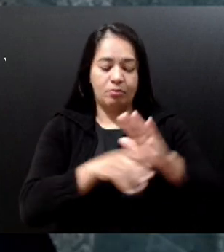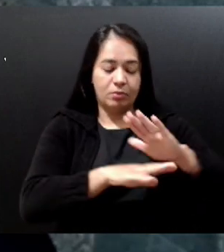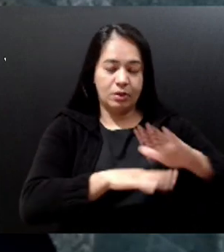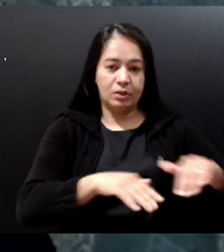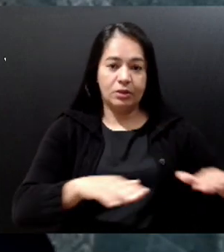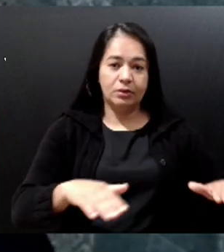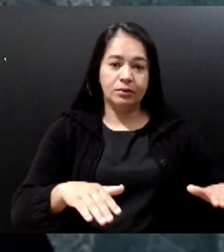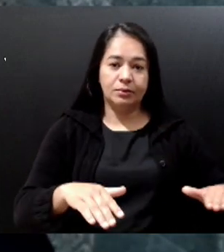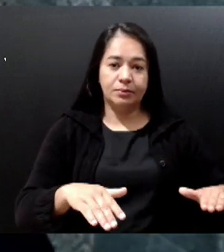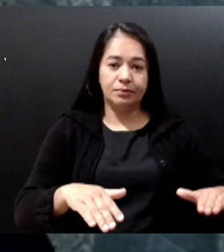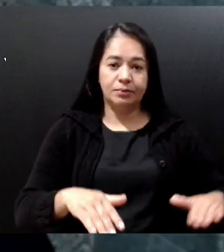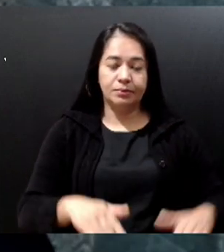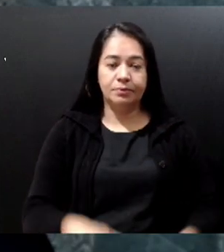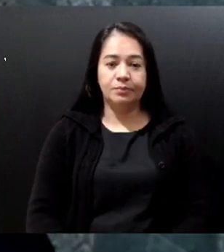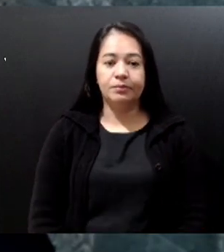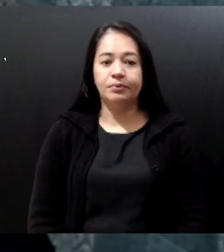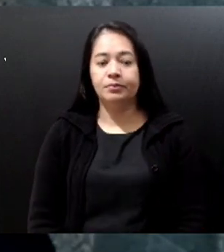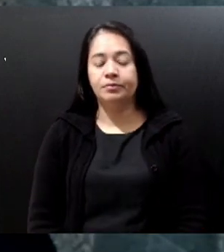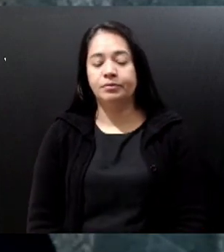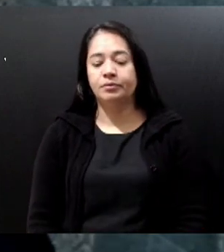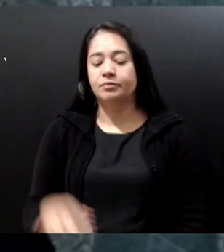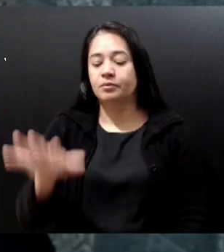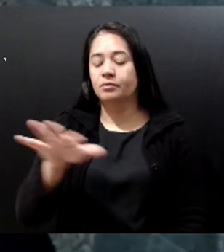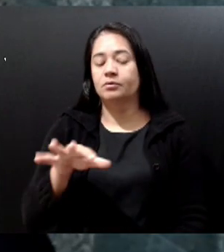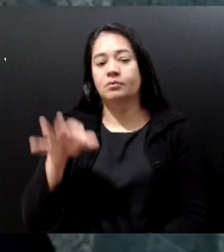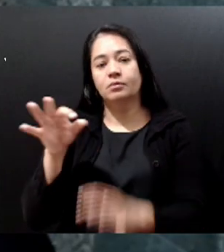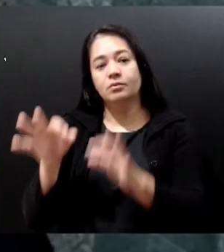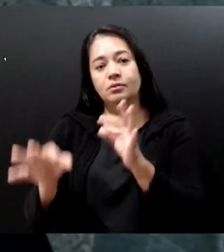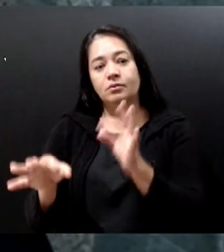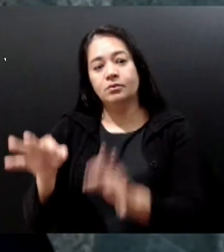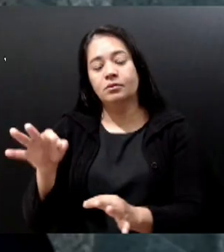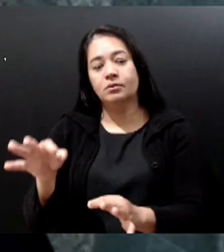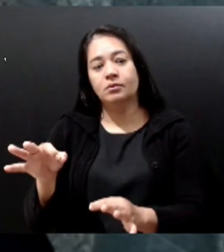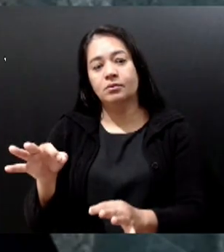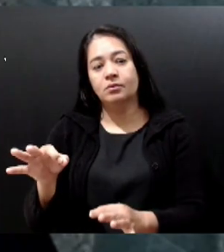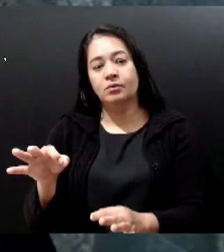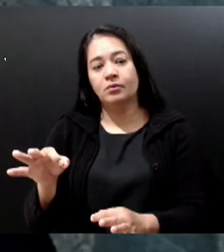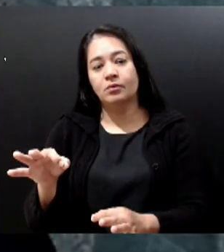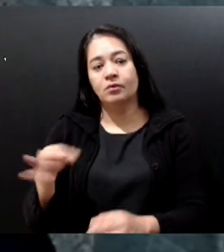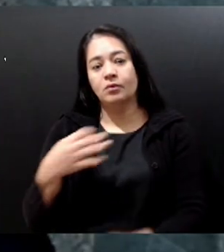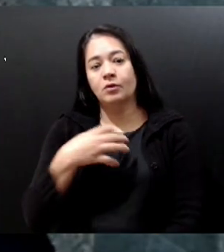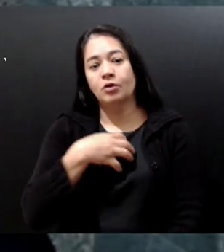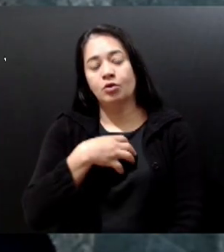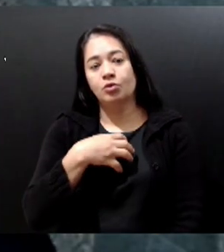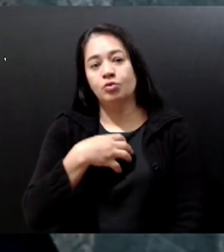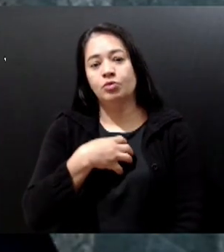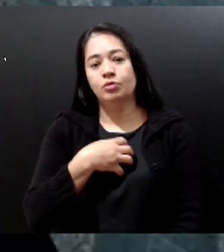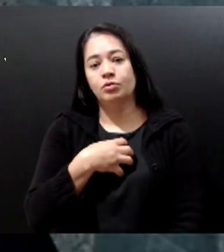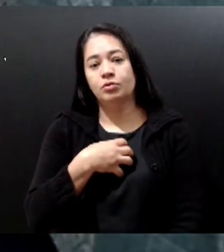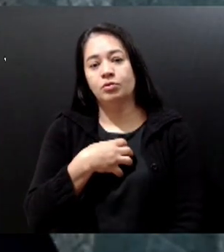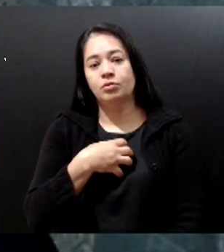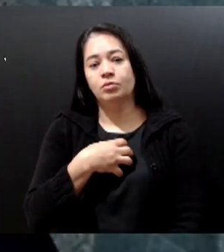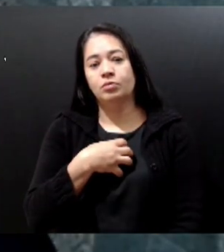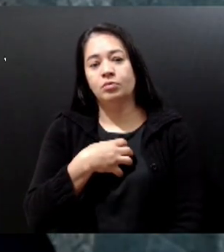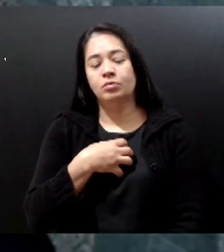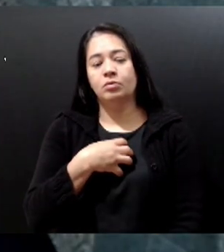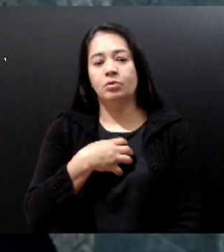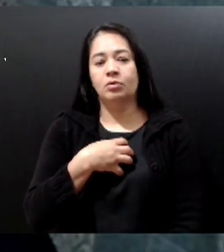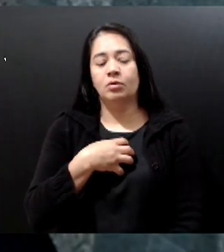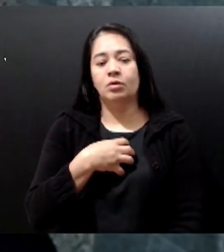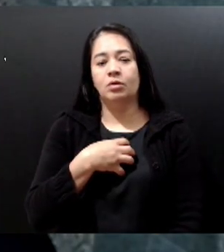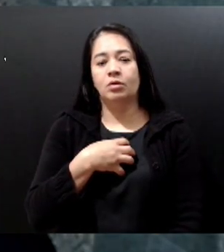judiciário, de forma para ser justo, ele, quando é caso de